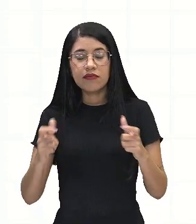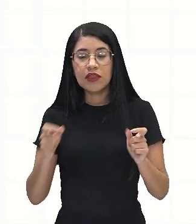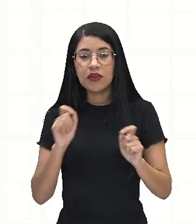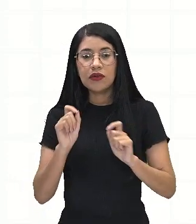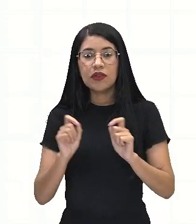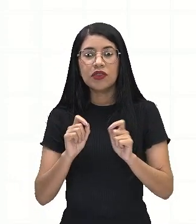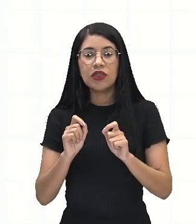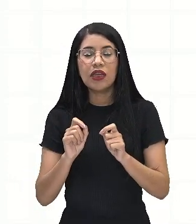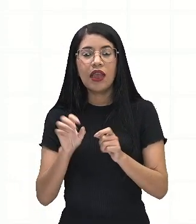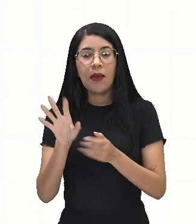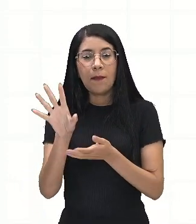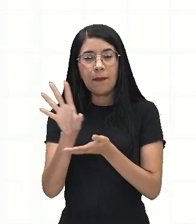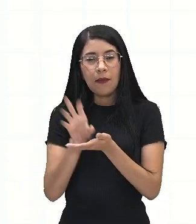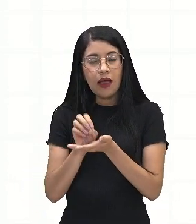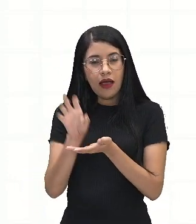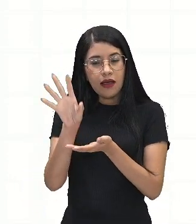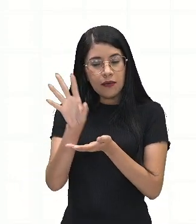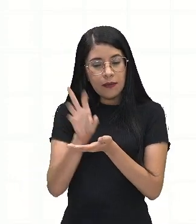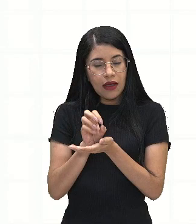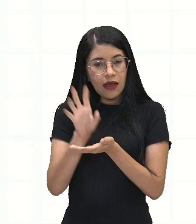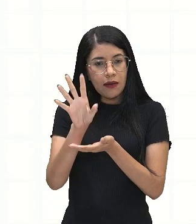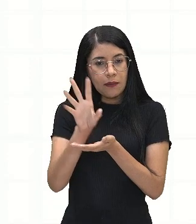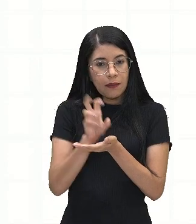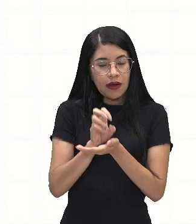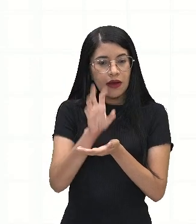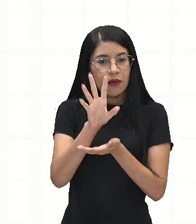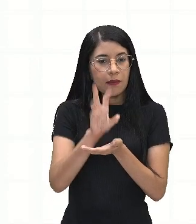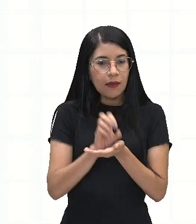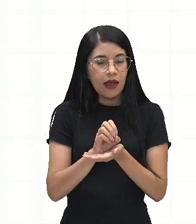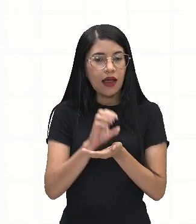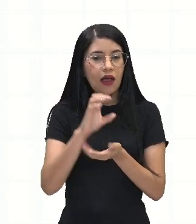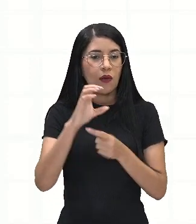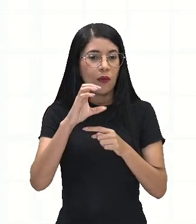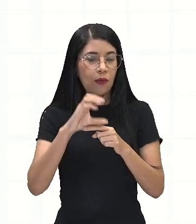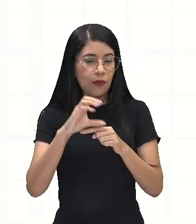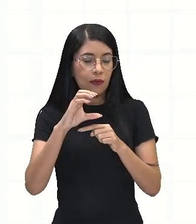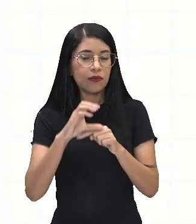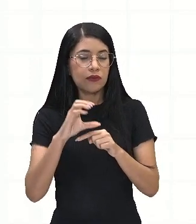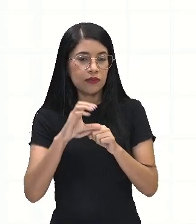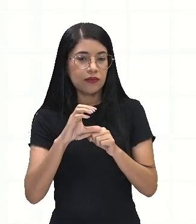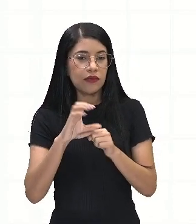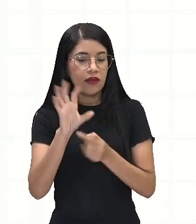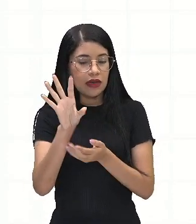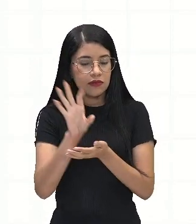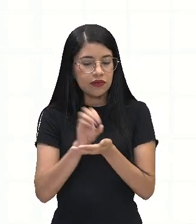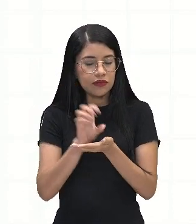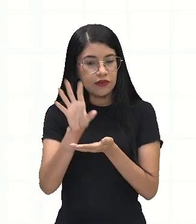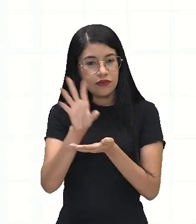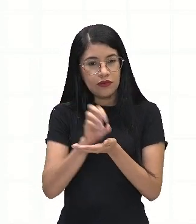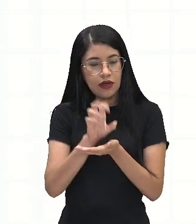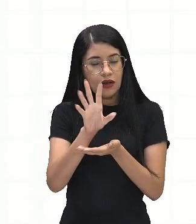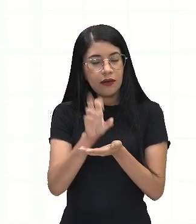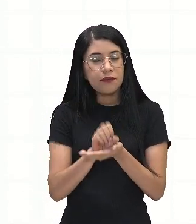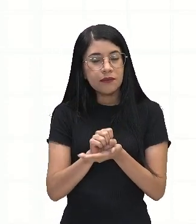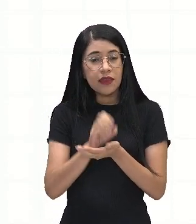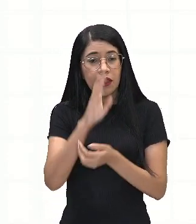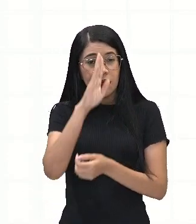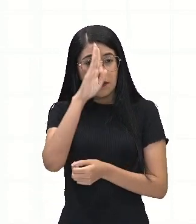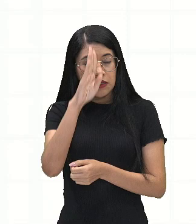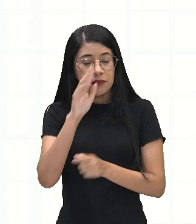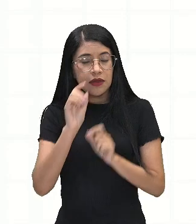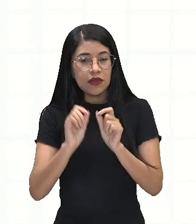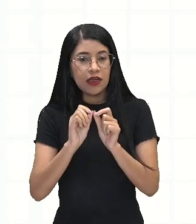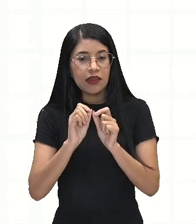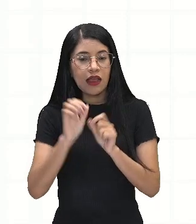de absorver e captar carbono, certo? Principalmente aí desse carbono que está